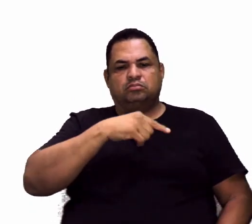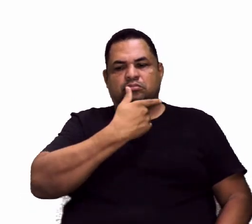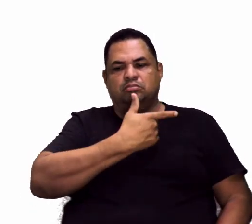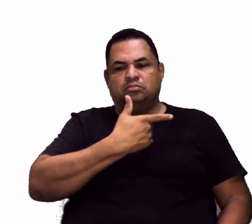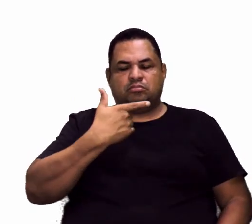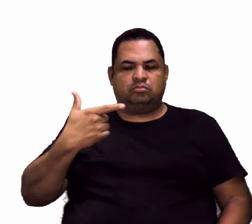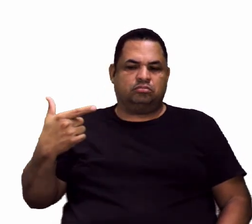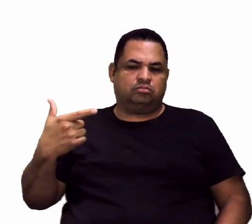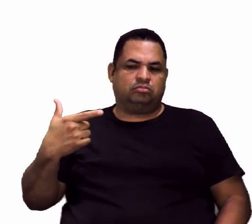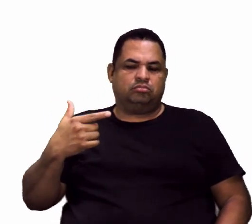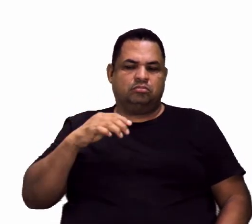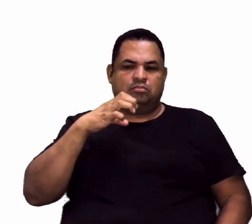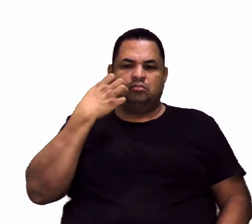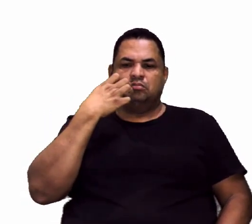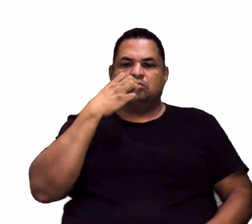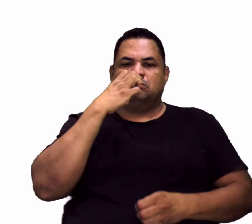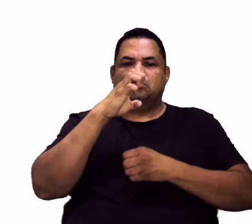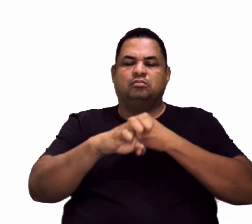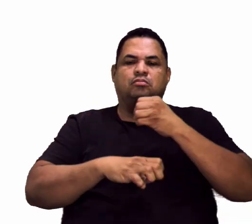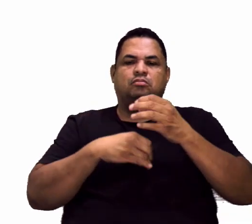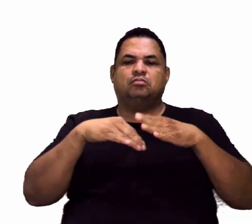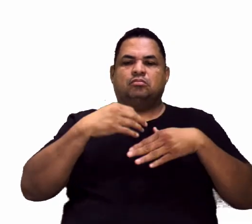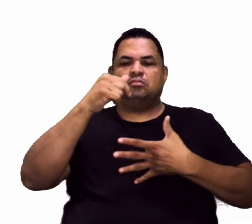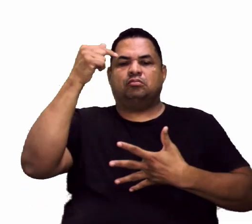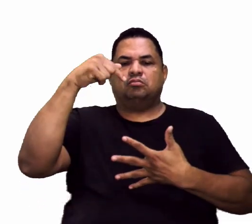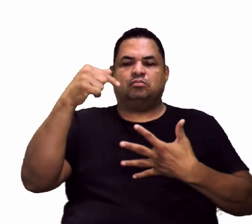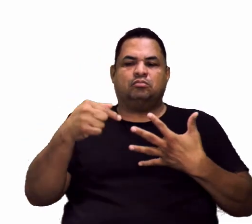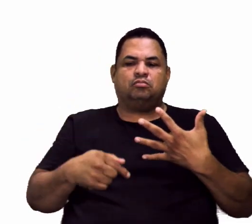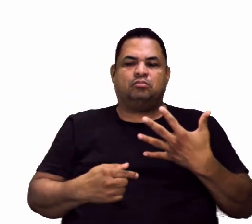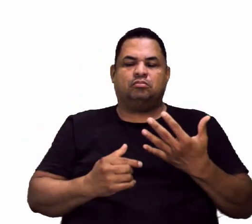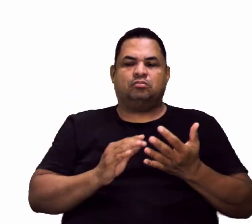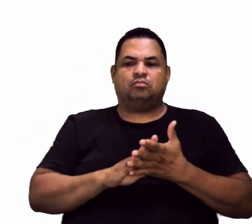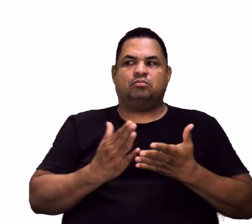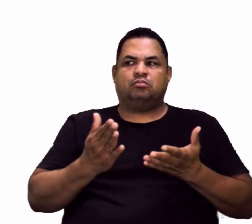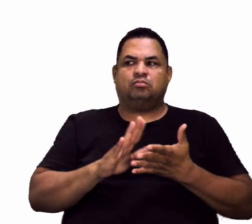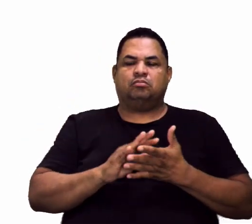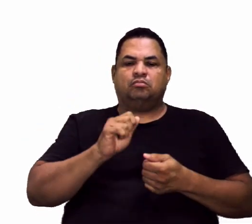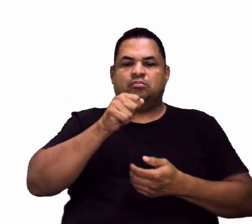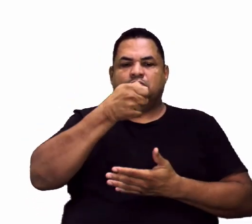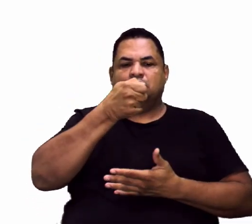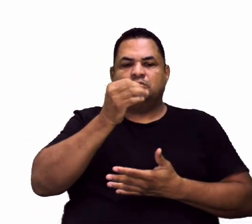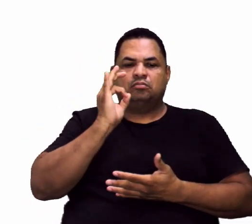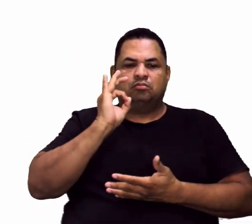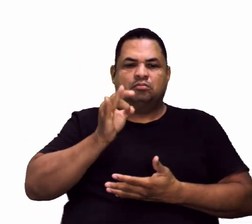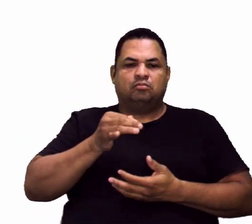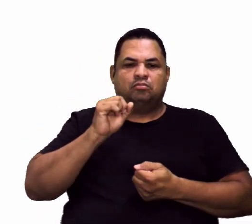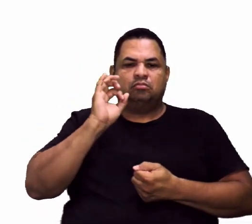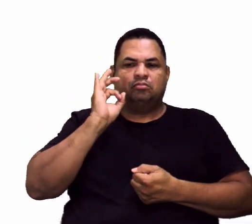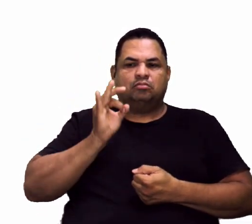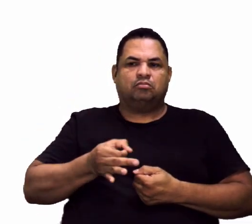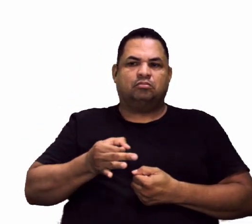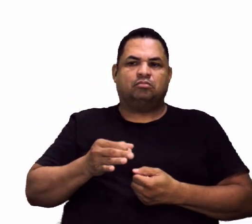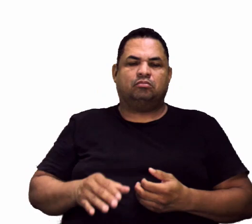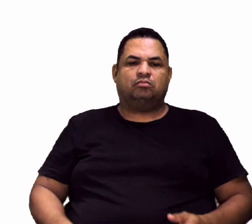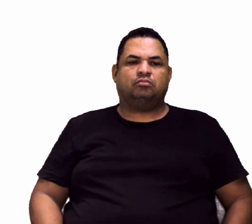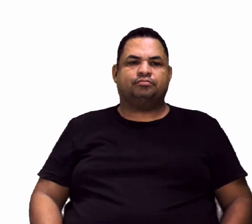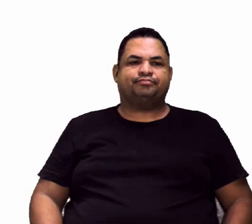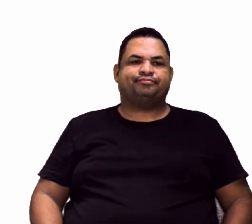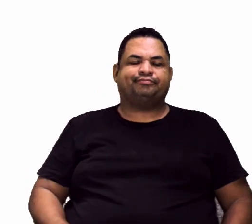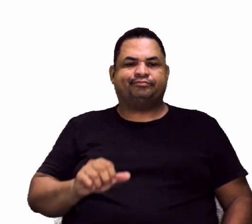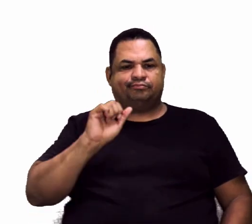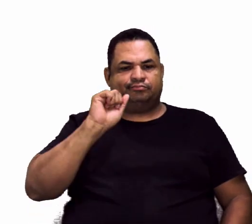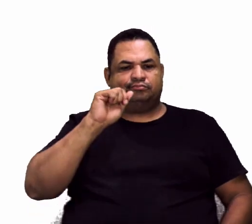elétrons. Agora eu pergunto a você, qual alternativa você assinalou como resposta? Foi a letra